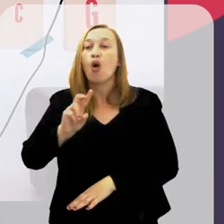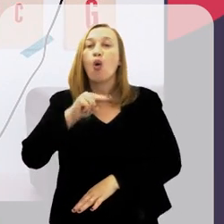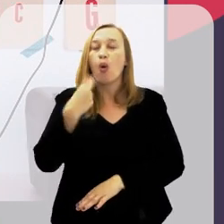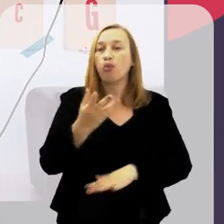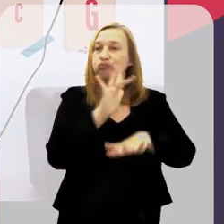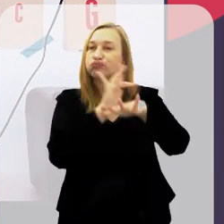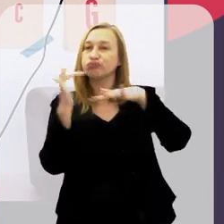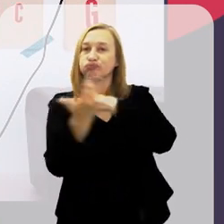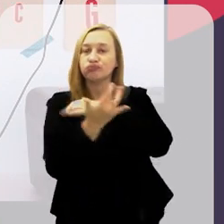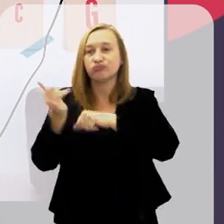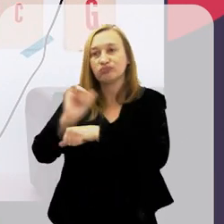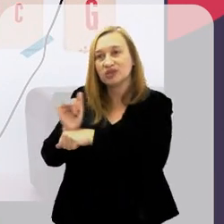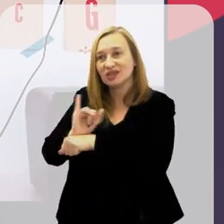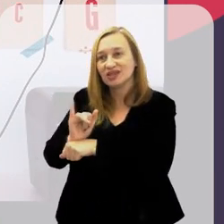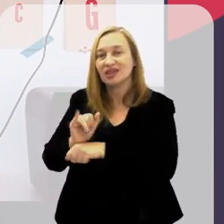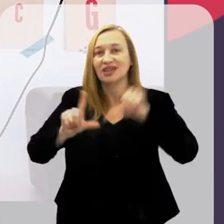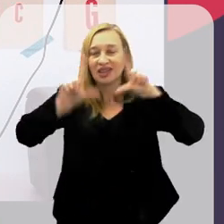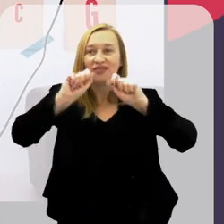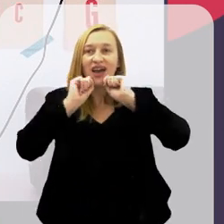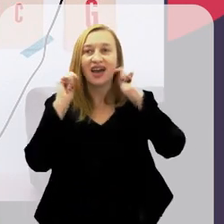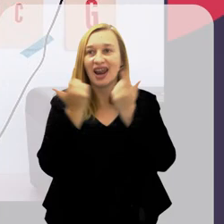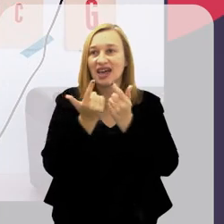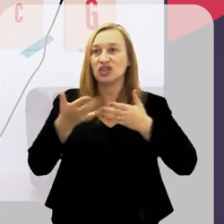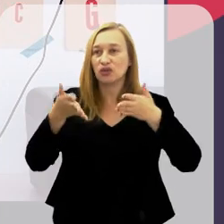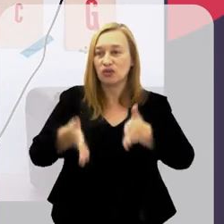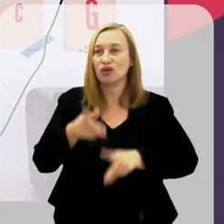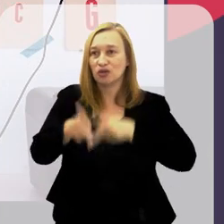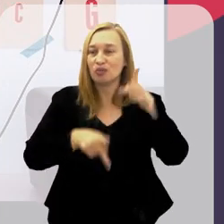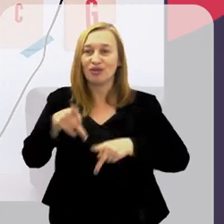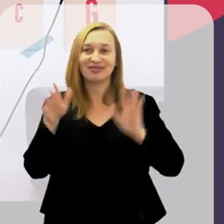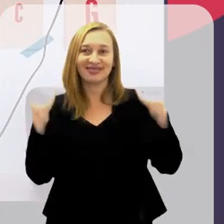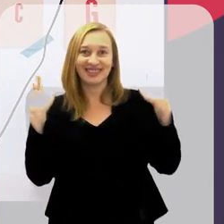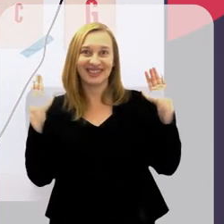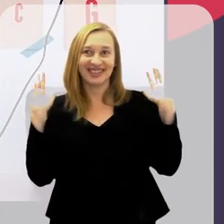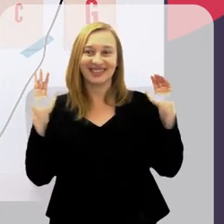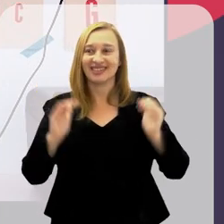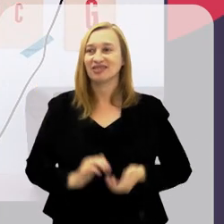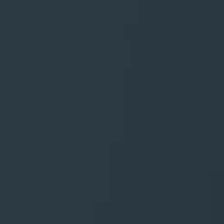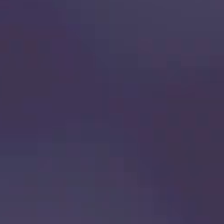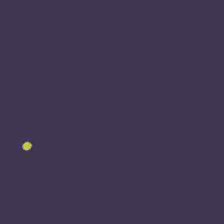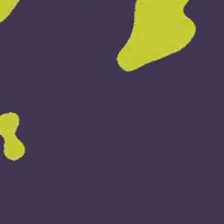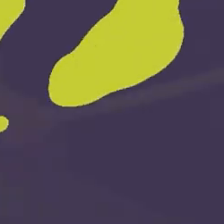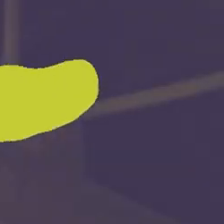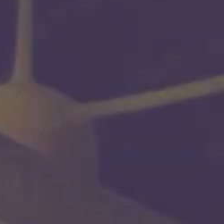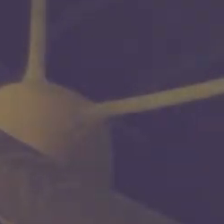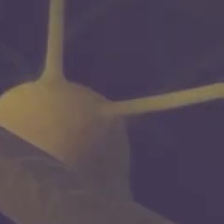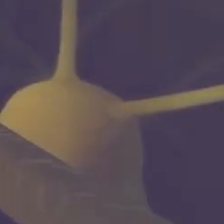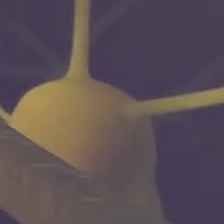acessar o nosso site ou então o nosso canal no YouTube, TV Alerj, o canal do Povo. Até a próxima!